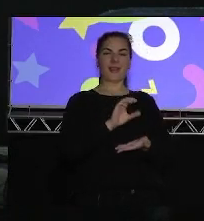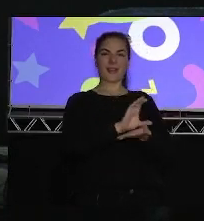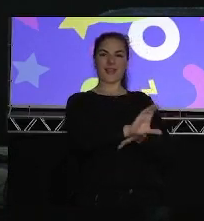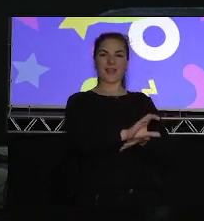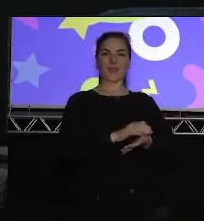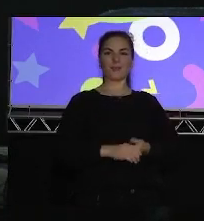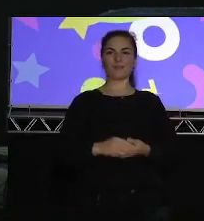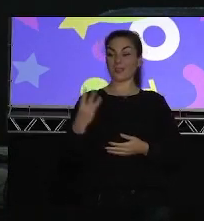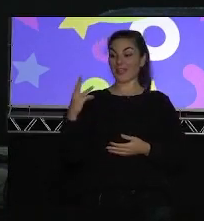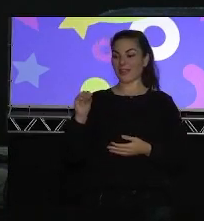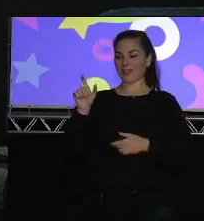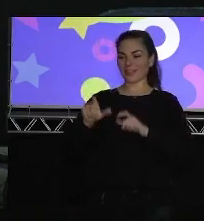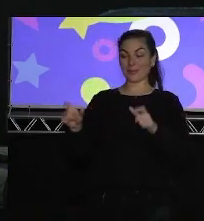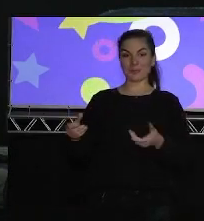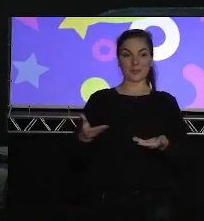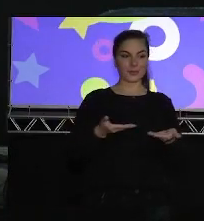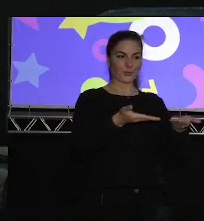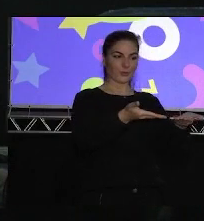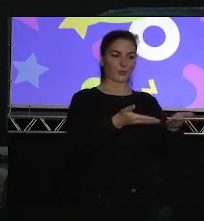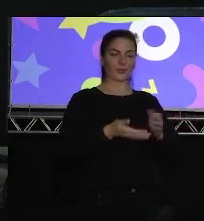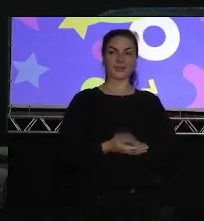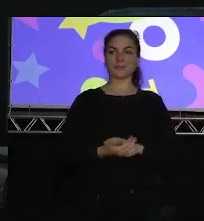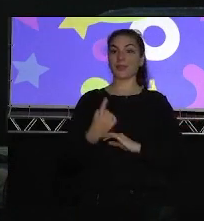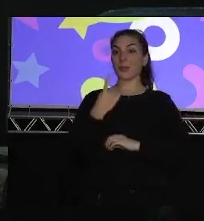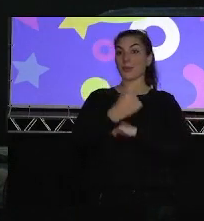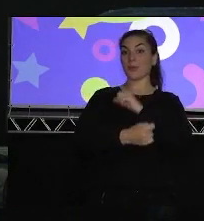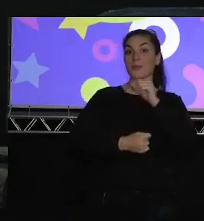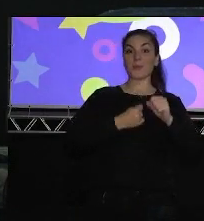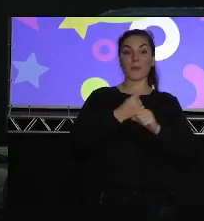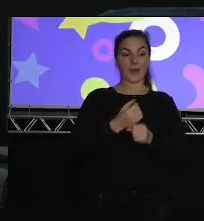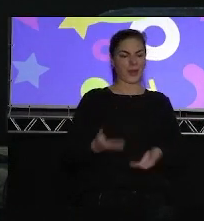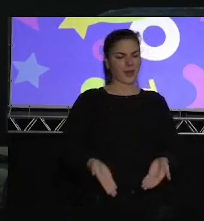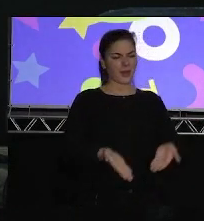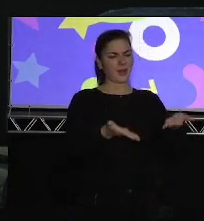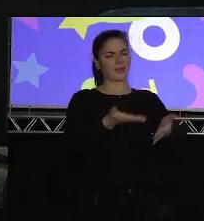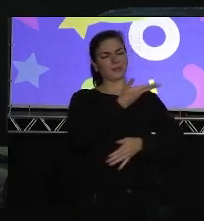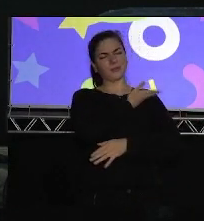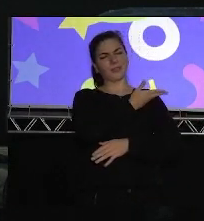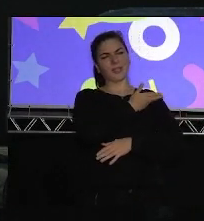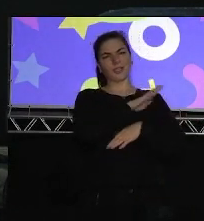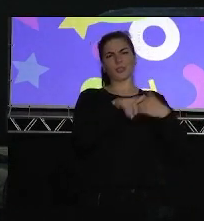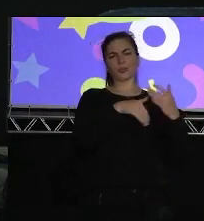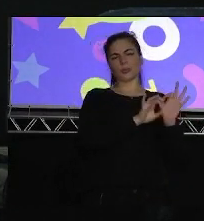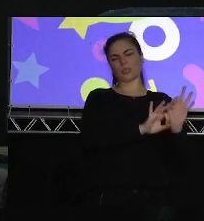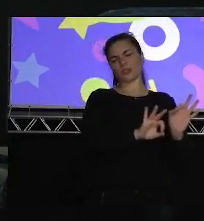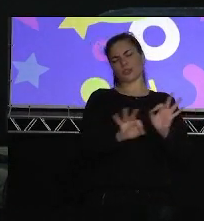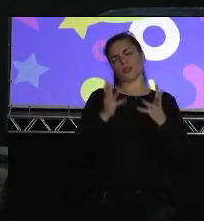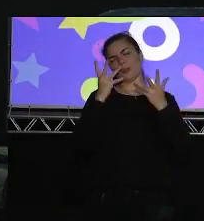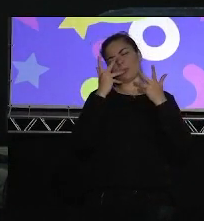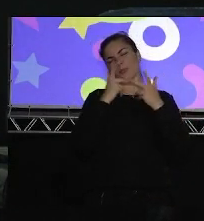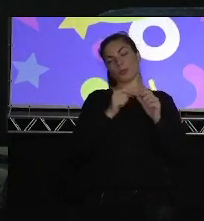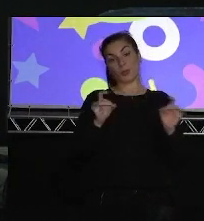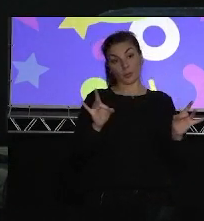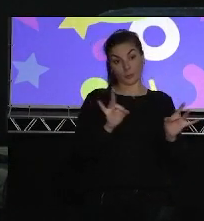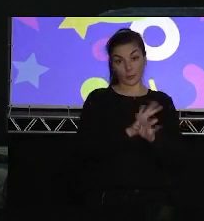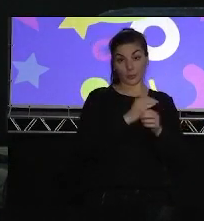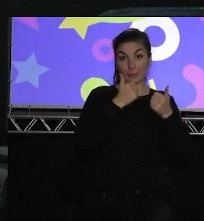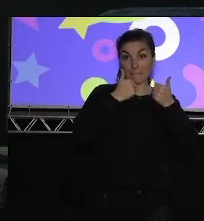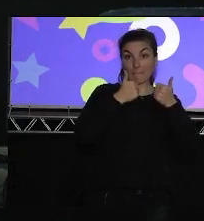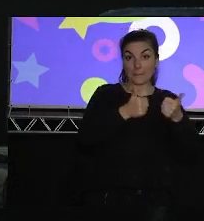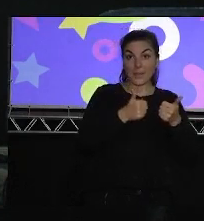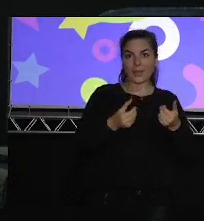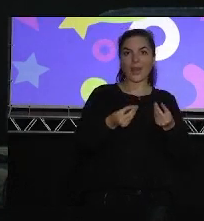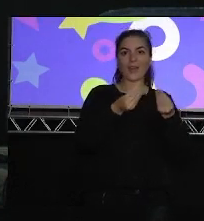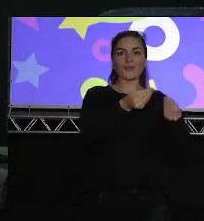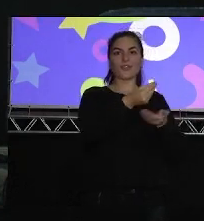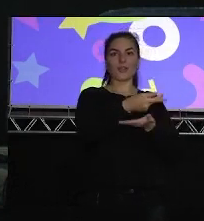30 pessoas, você tem 1 ano, treina essas pessoas, deixa tudo ajeitadinho, tudo bonito. Aí quando você estiver bem, aí eu vou dar um projeto para